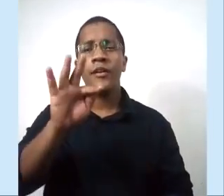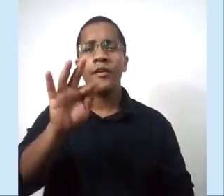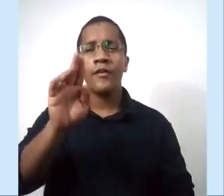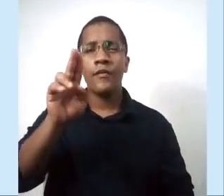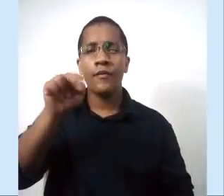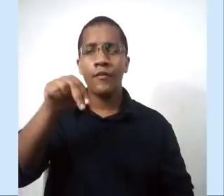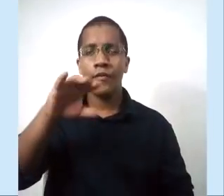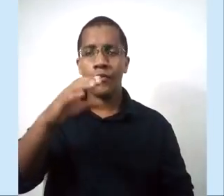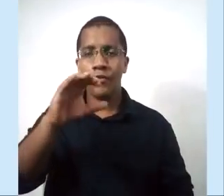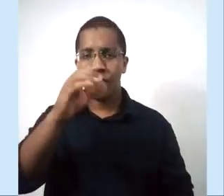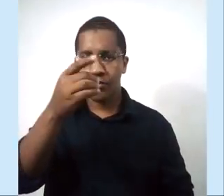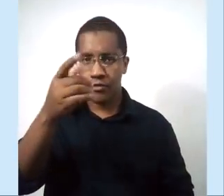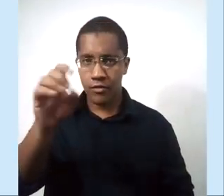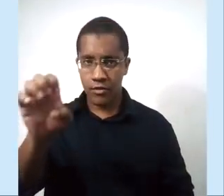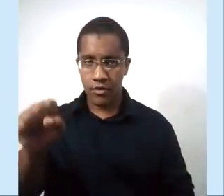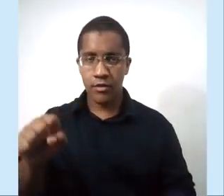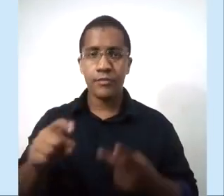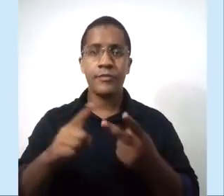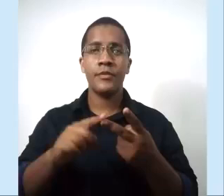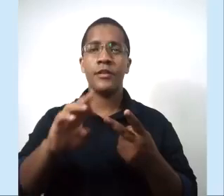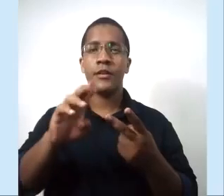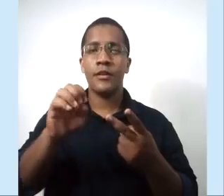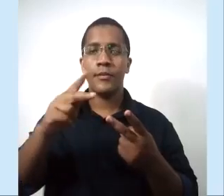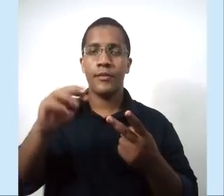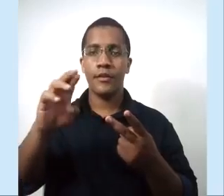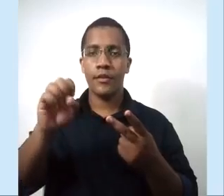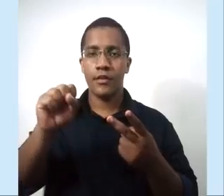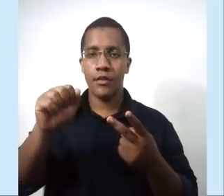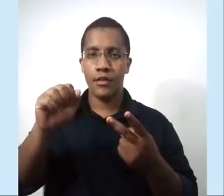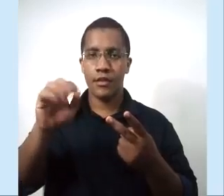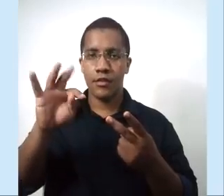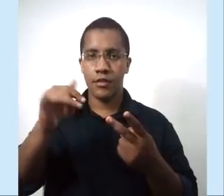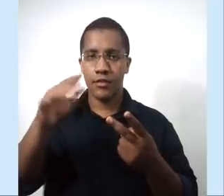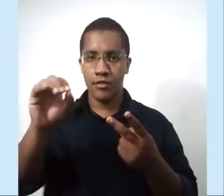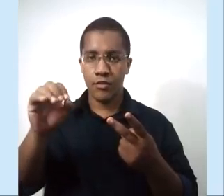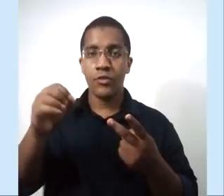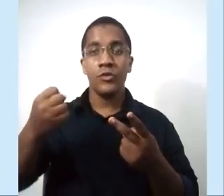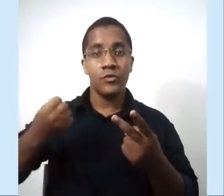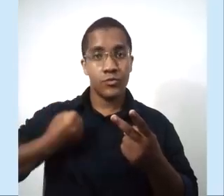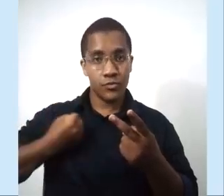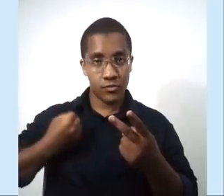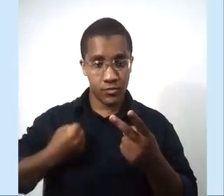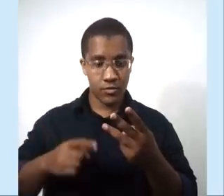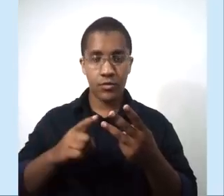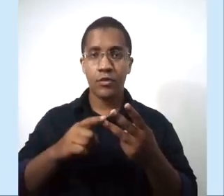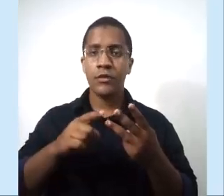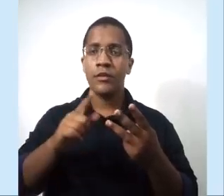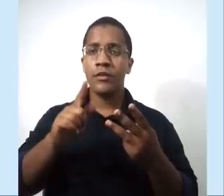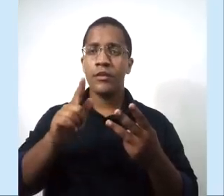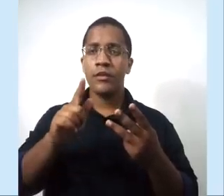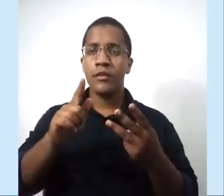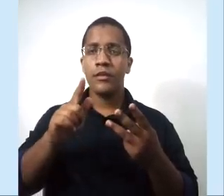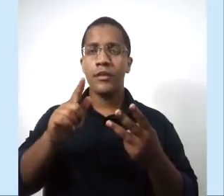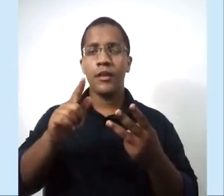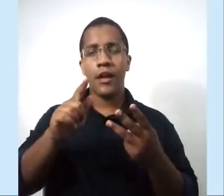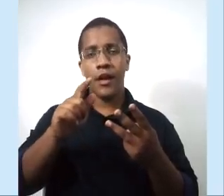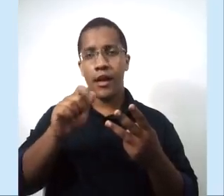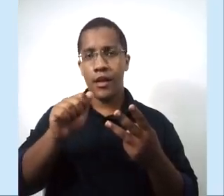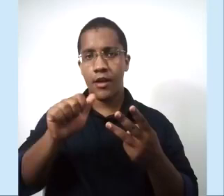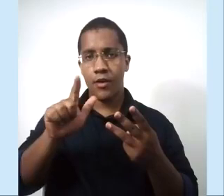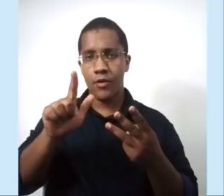funções, representações numéricas, algébrica e gráficas. Então a gente vai fazer o seguinte, nós